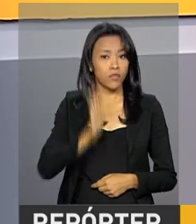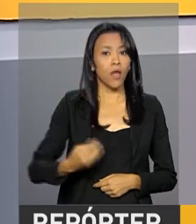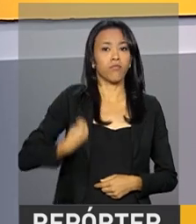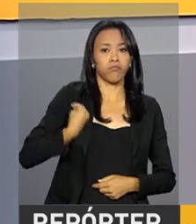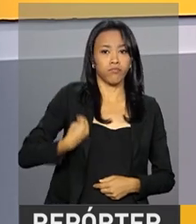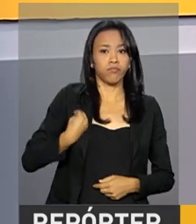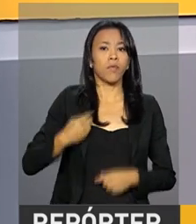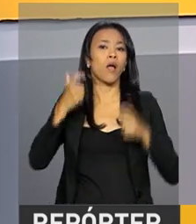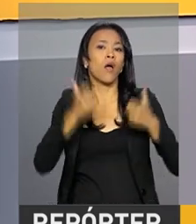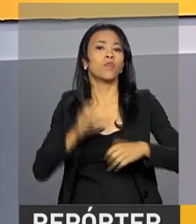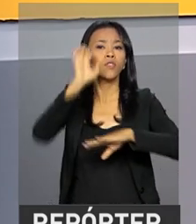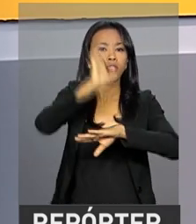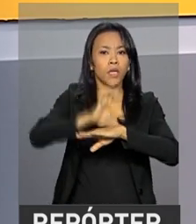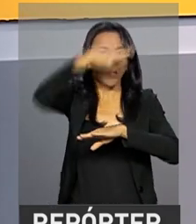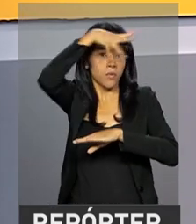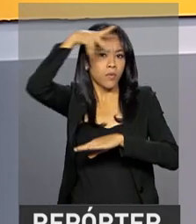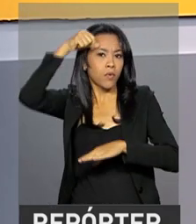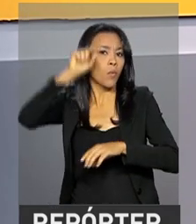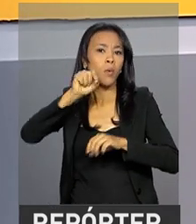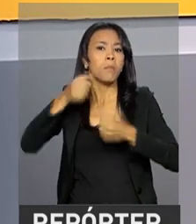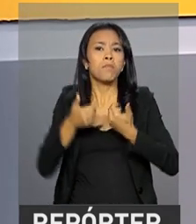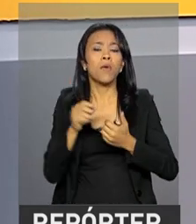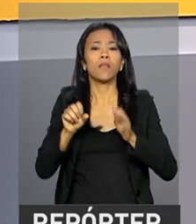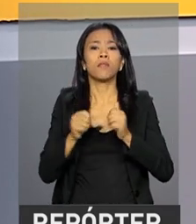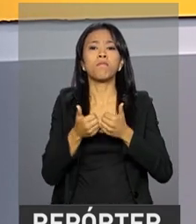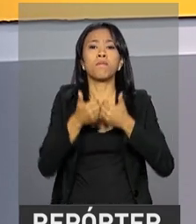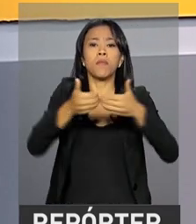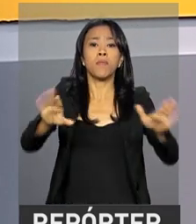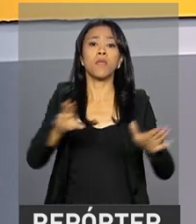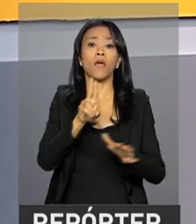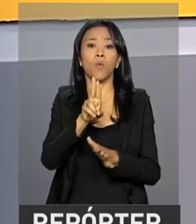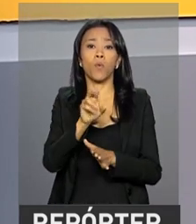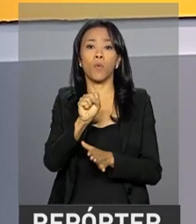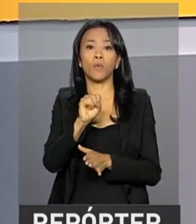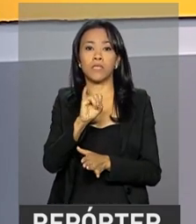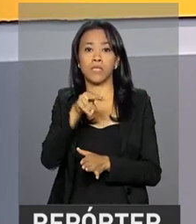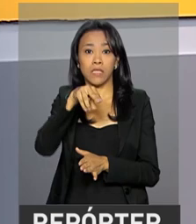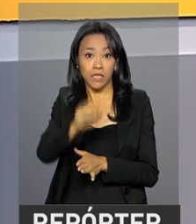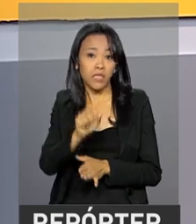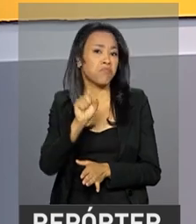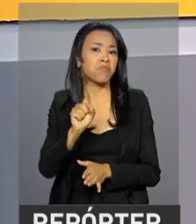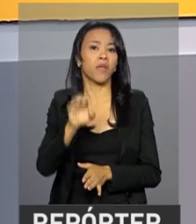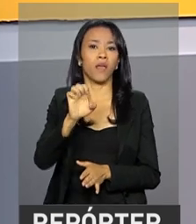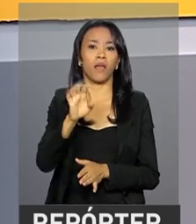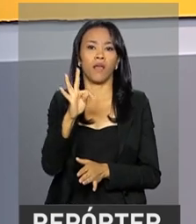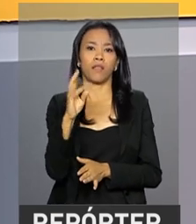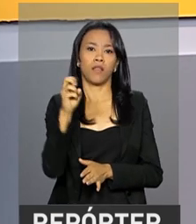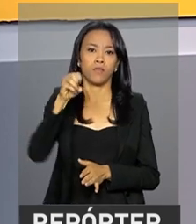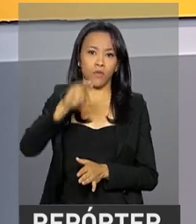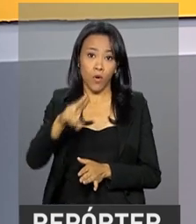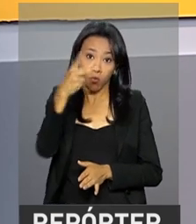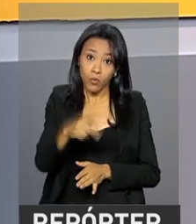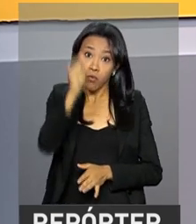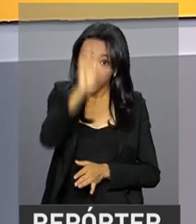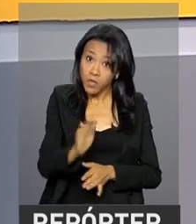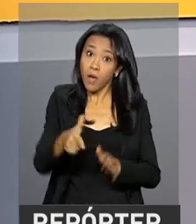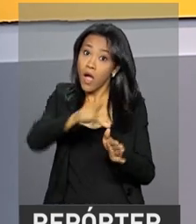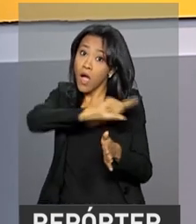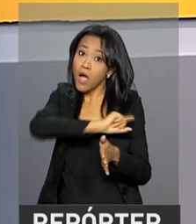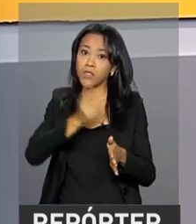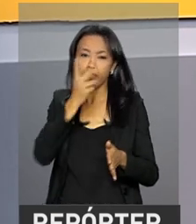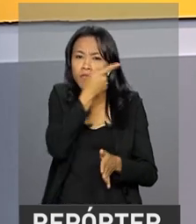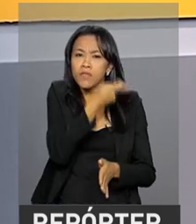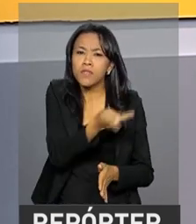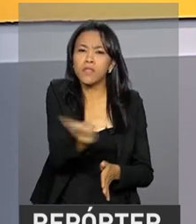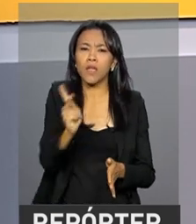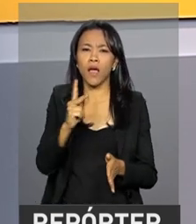Mato Grosso onde inaugura a primeira usina de etanol de milho do Brasil antes temer participou da abertura da colheita de algodão